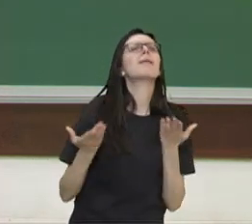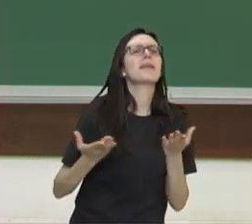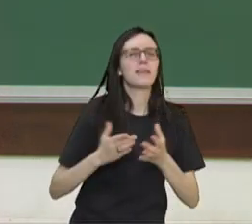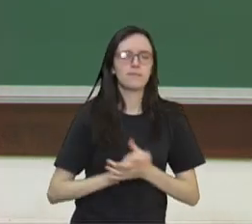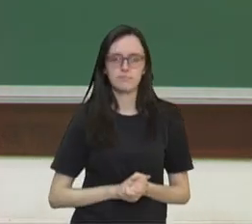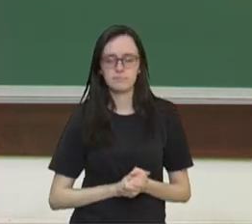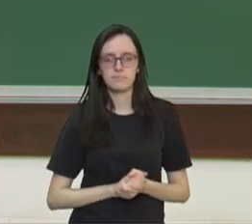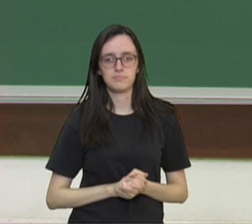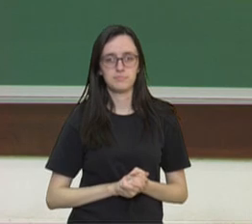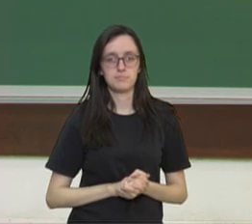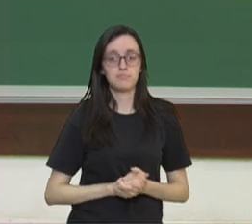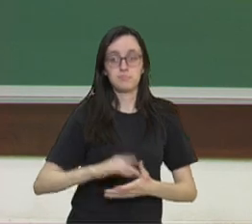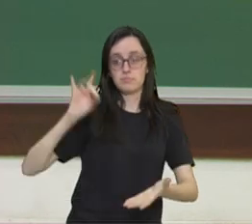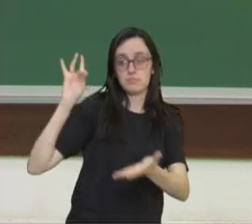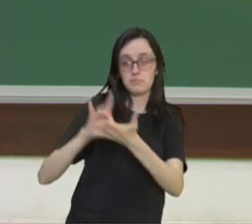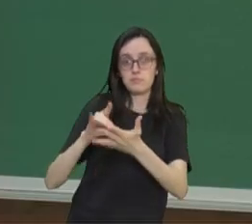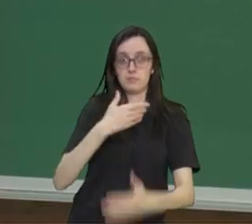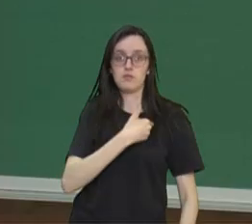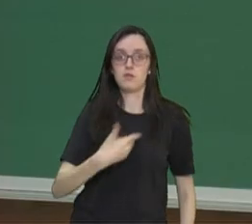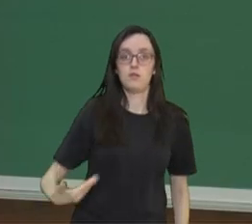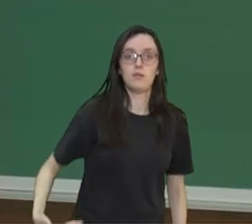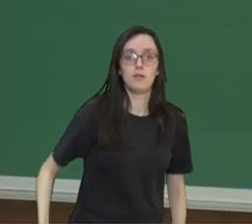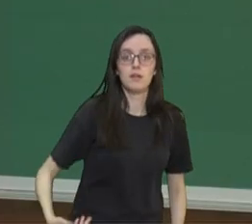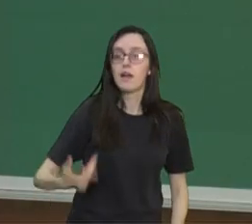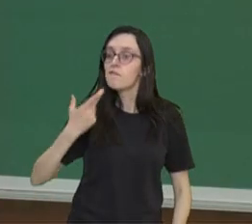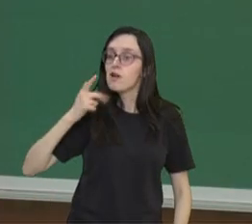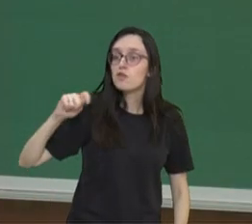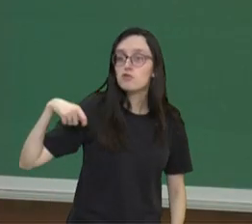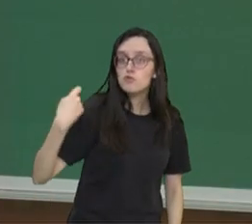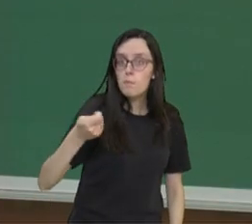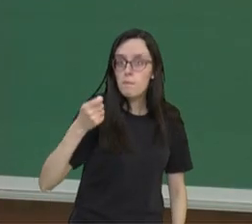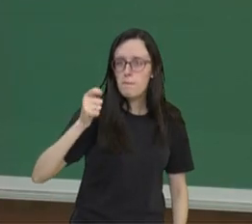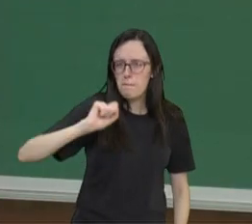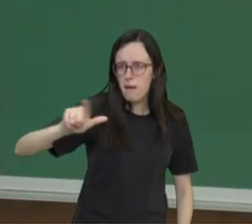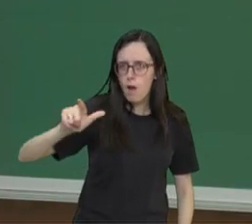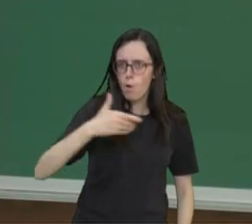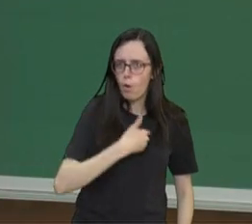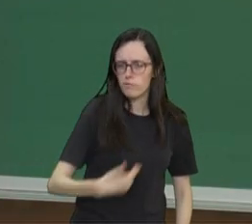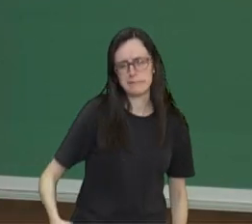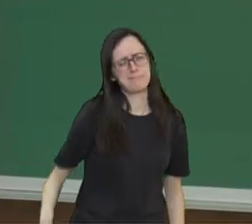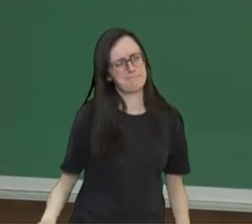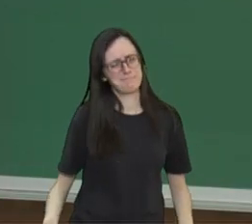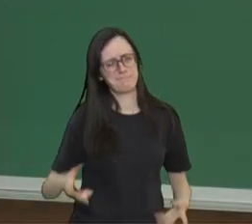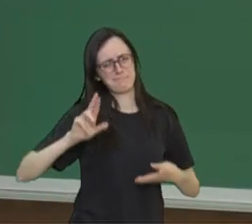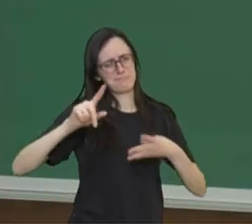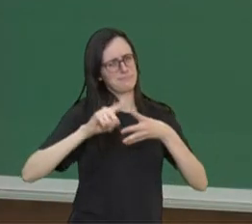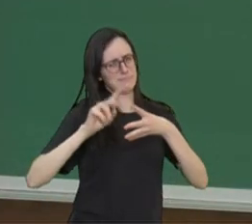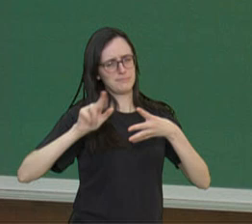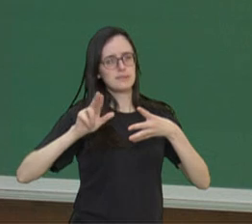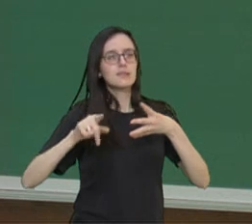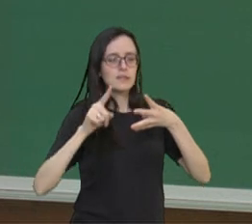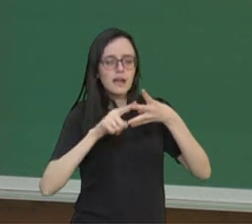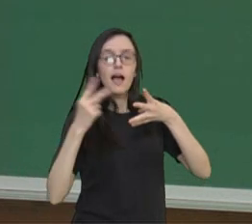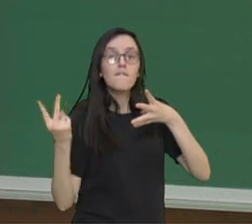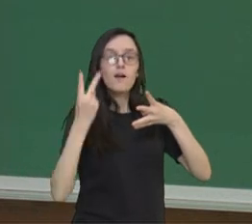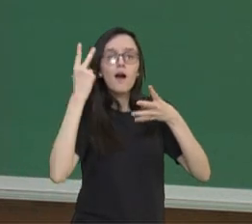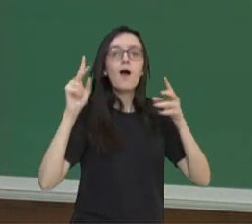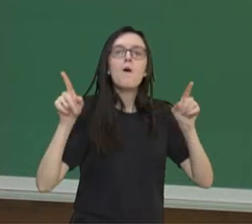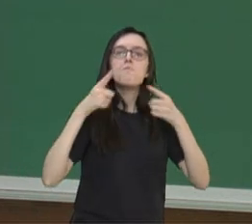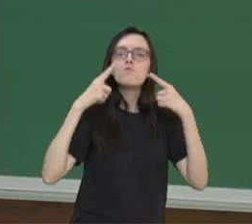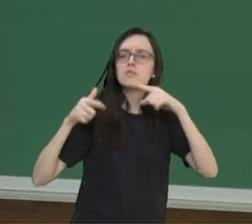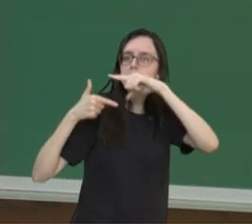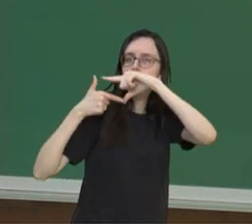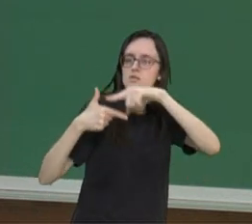objetivo? Se era oficial do governo, falar mal do governo, óbvio que não pode ser. Valorizar a música clássica,